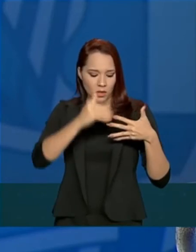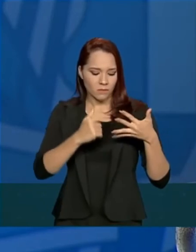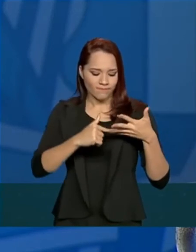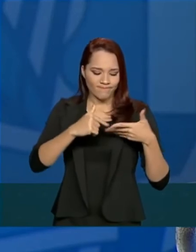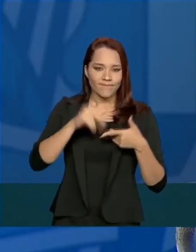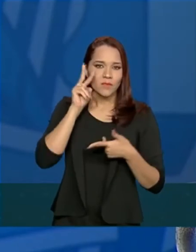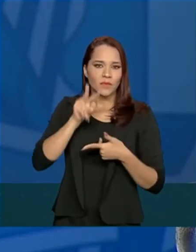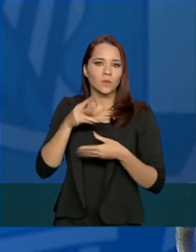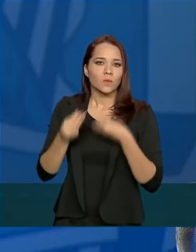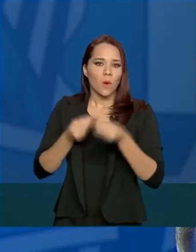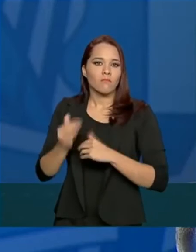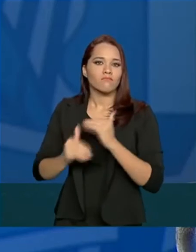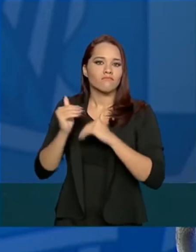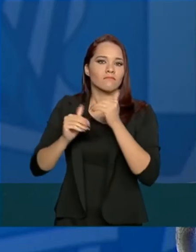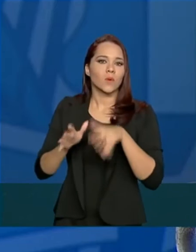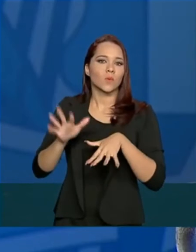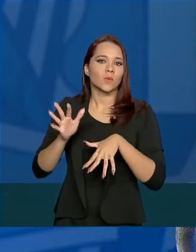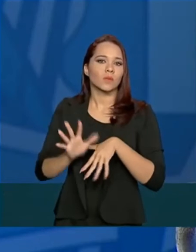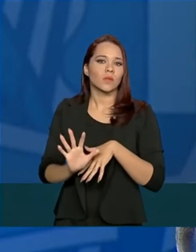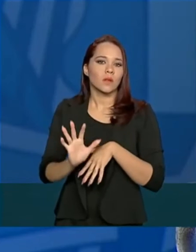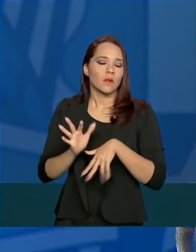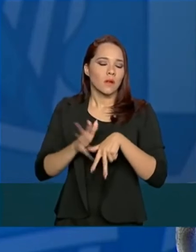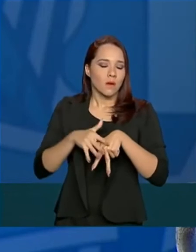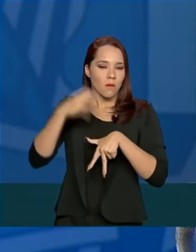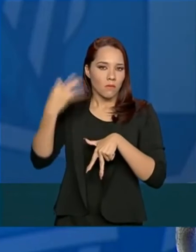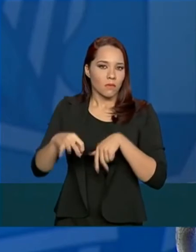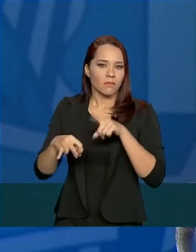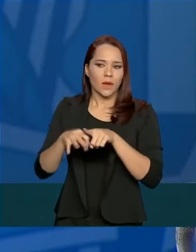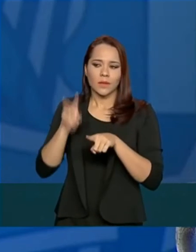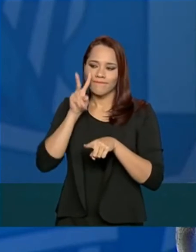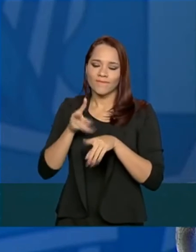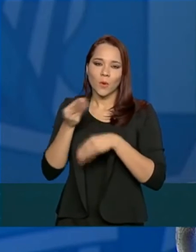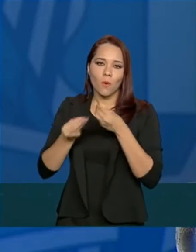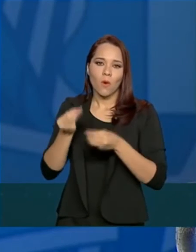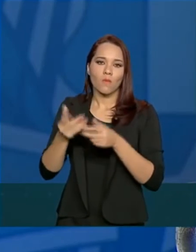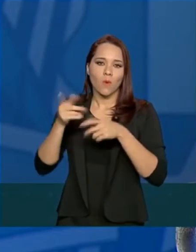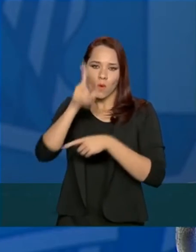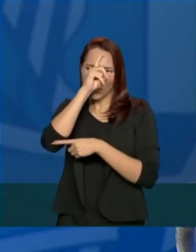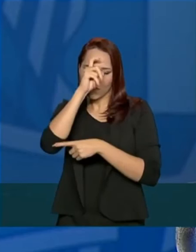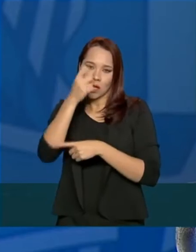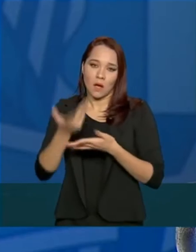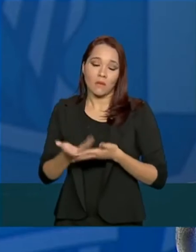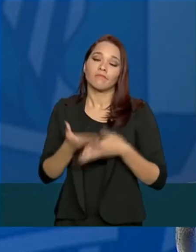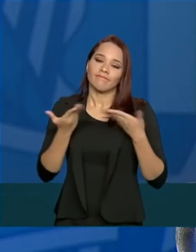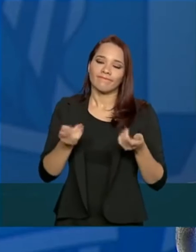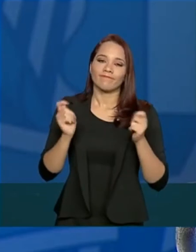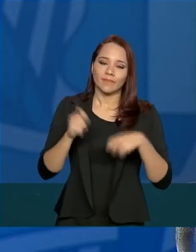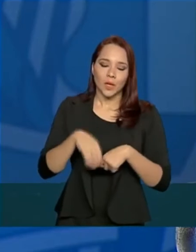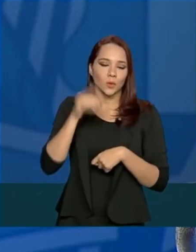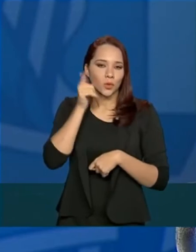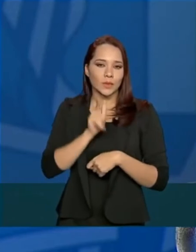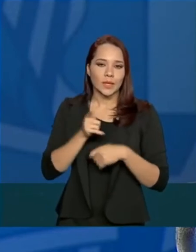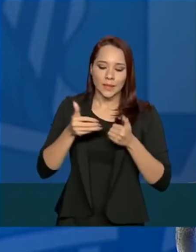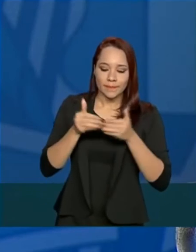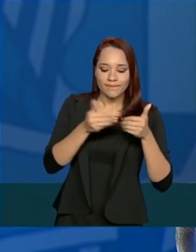evolução epidemiológica, o comprometimento da sua rede de atenção à saúde, ele poderá fazer isso com segurança